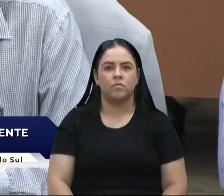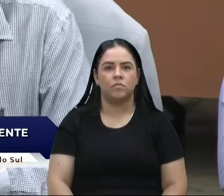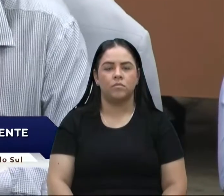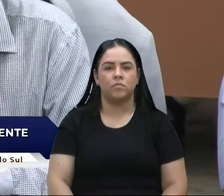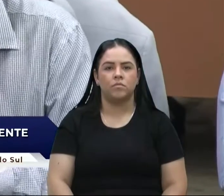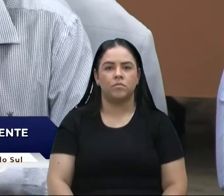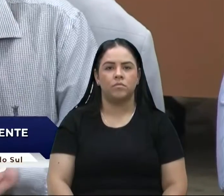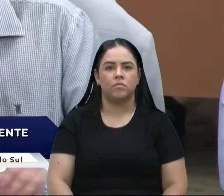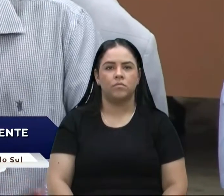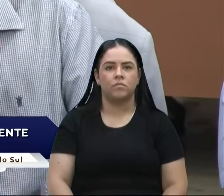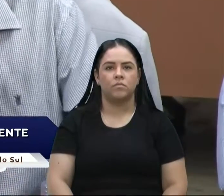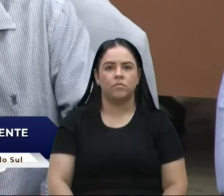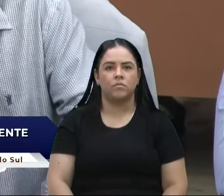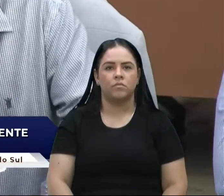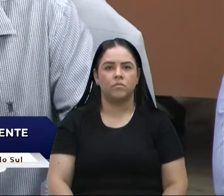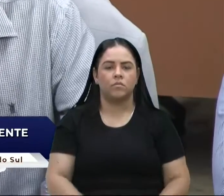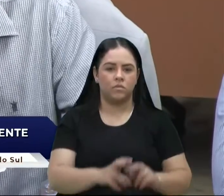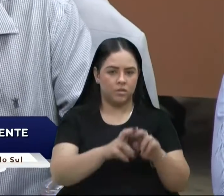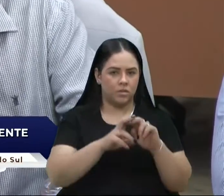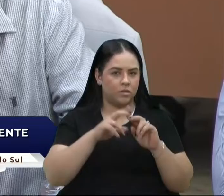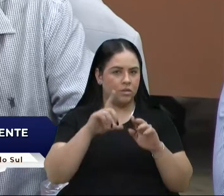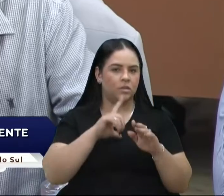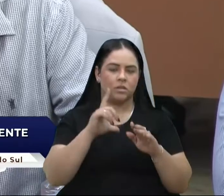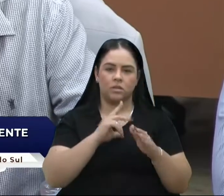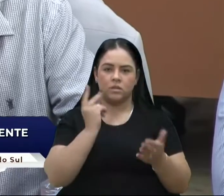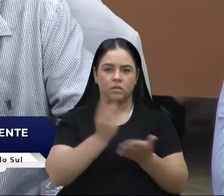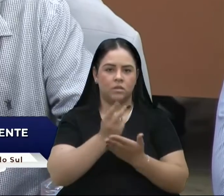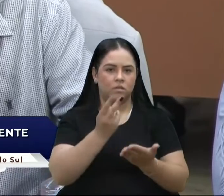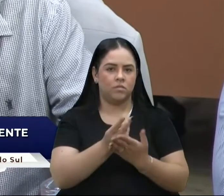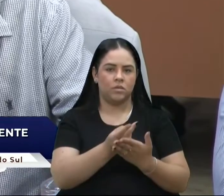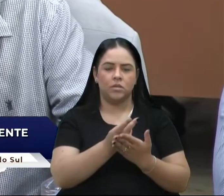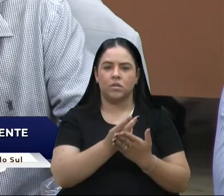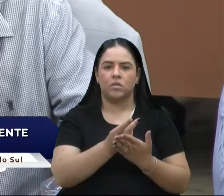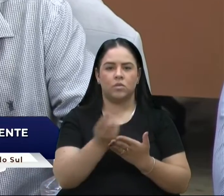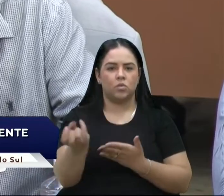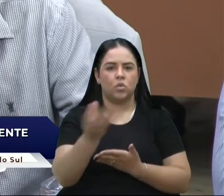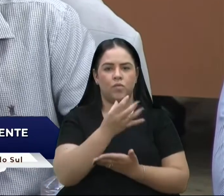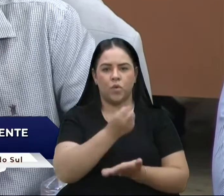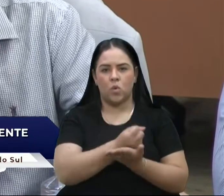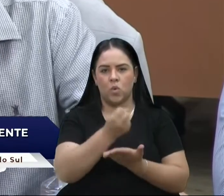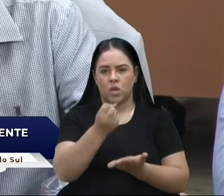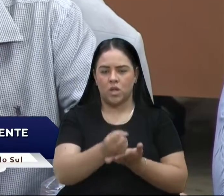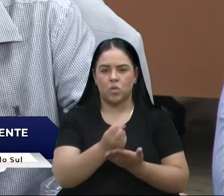Então, estão sempre abertas as contratações